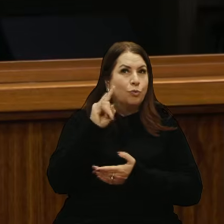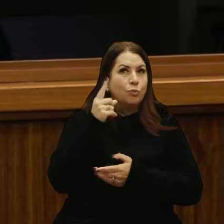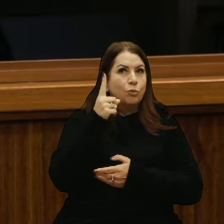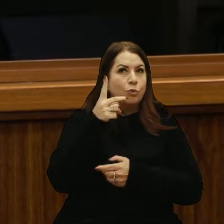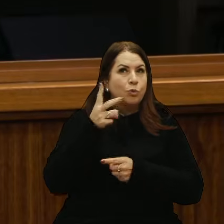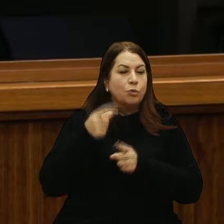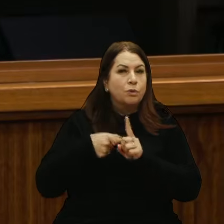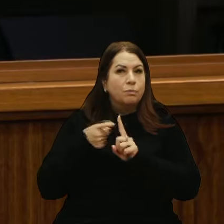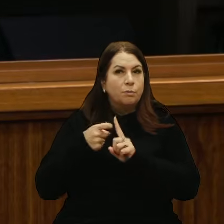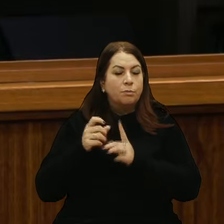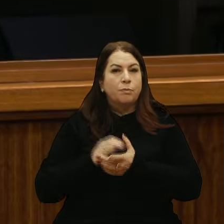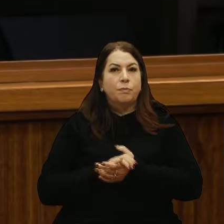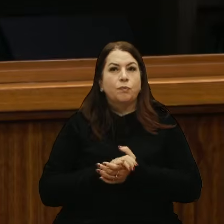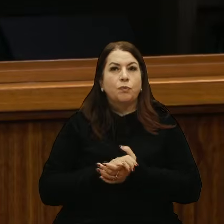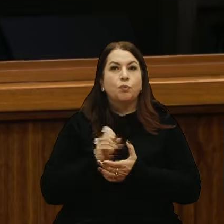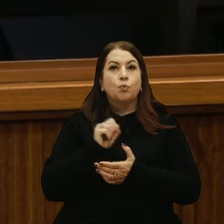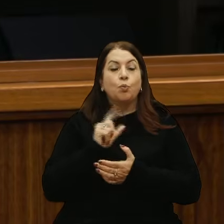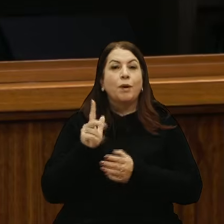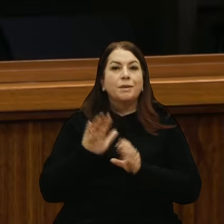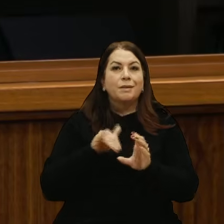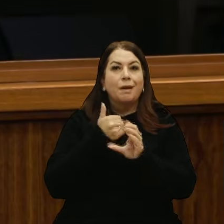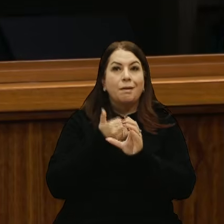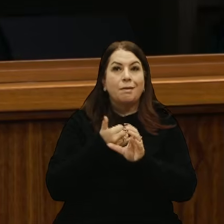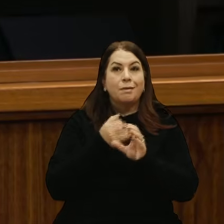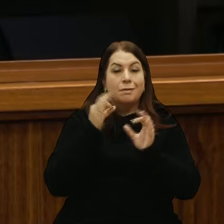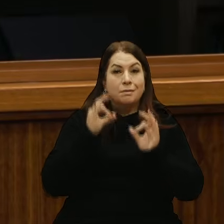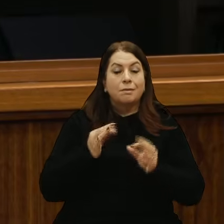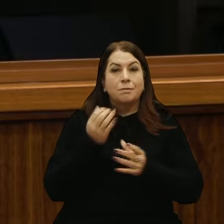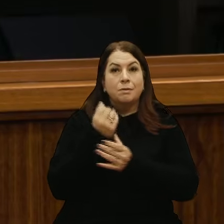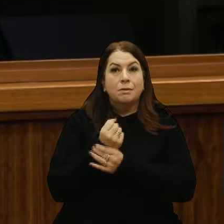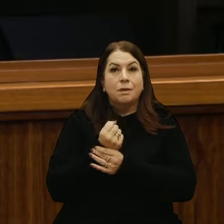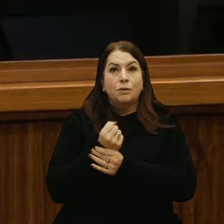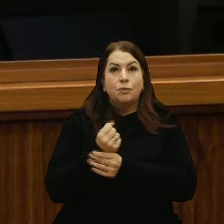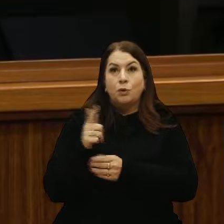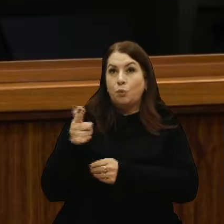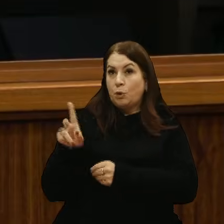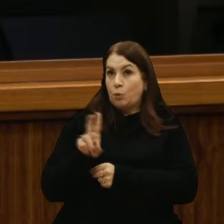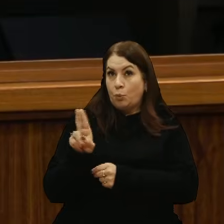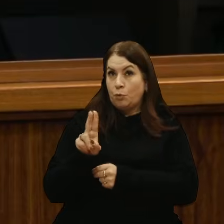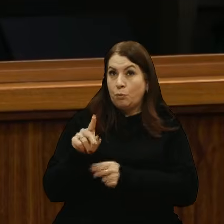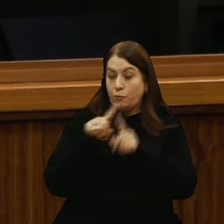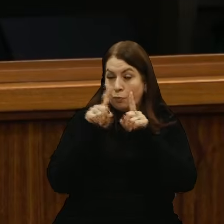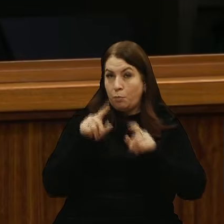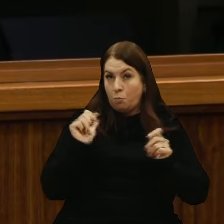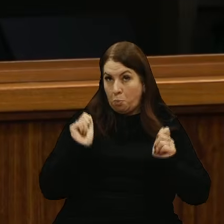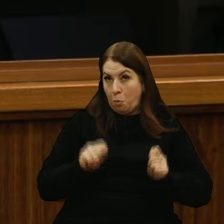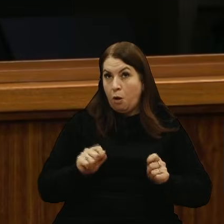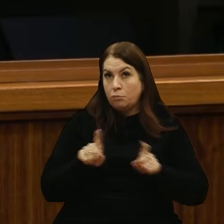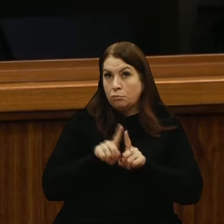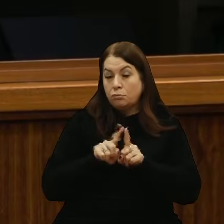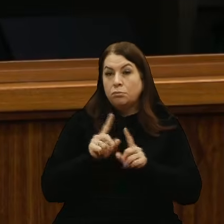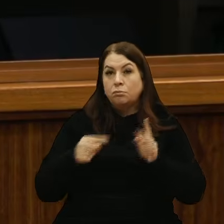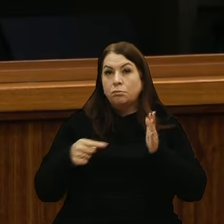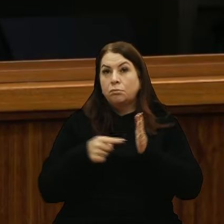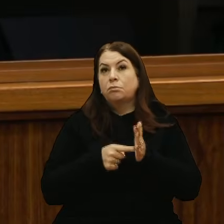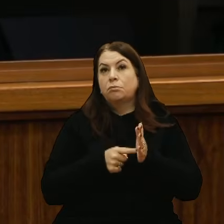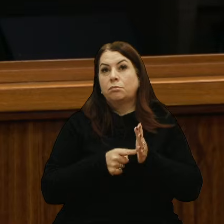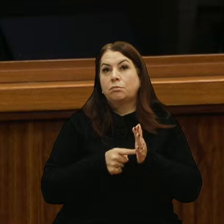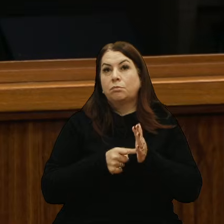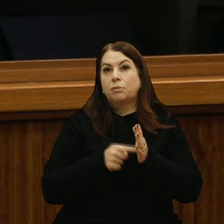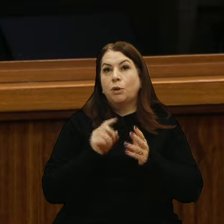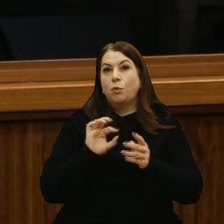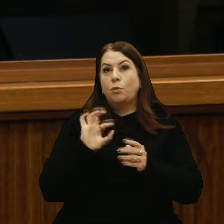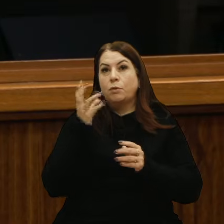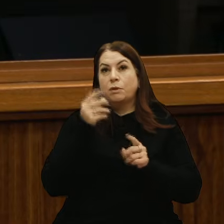meses? Quais canais seguros e anônimos funcionários possuem para denunciar esses casos